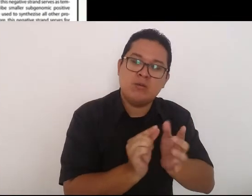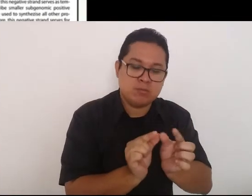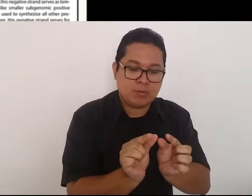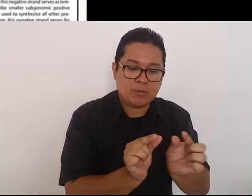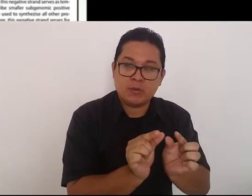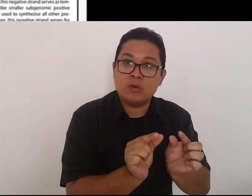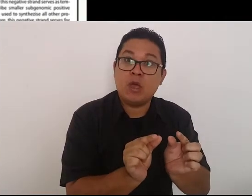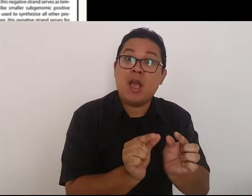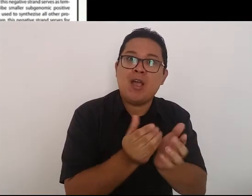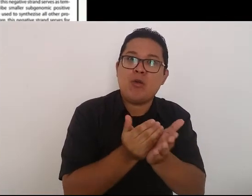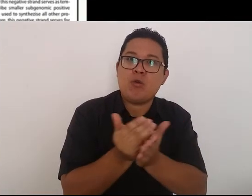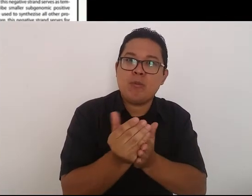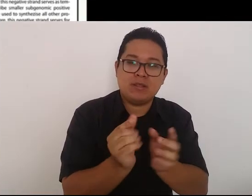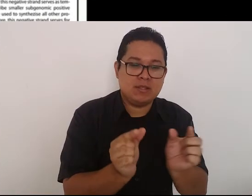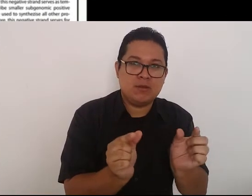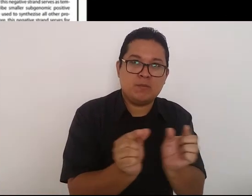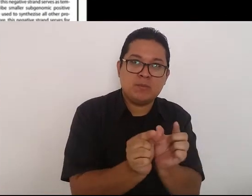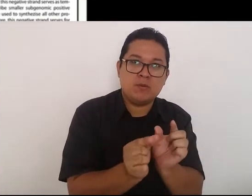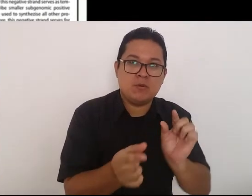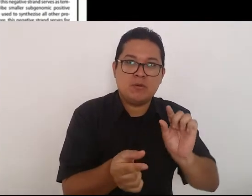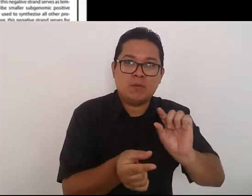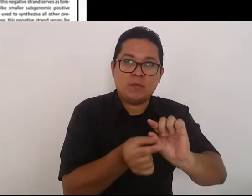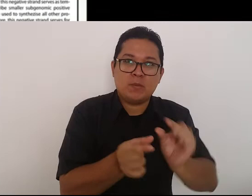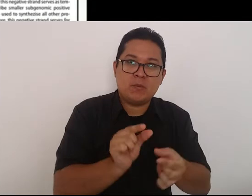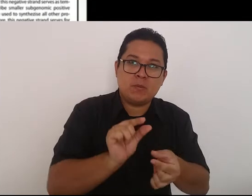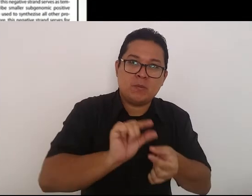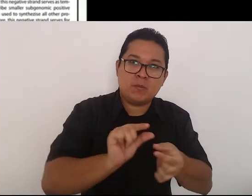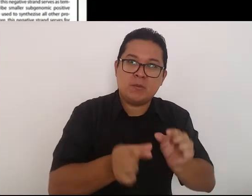Ele começa a montar um monte de vírus.